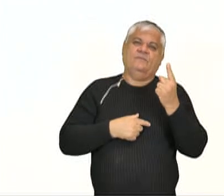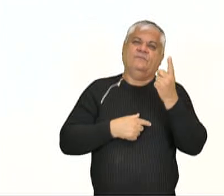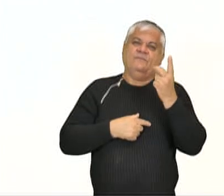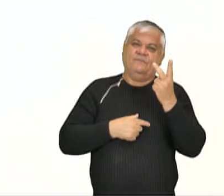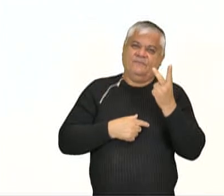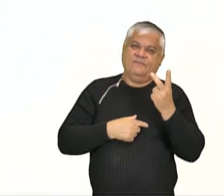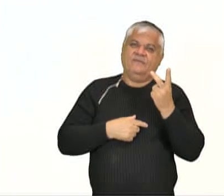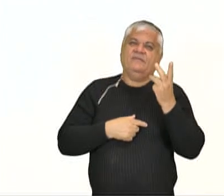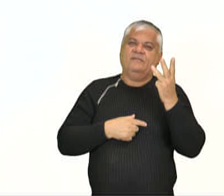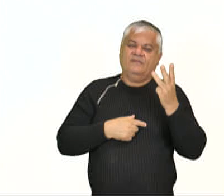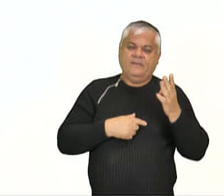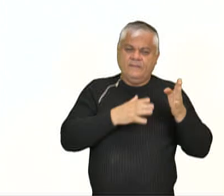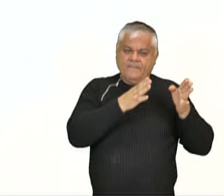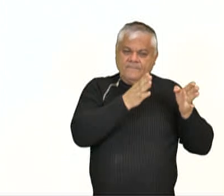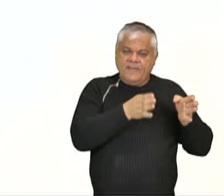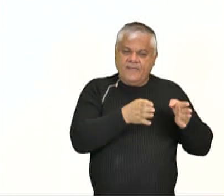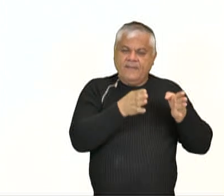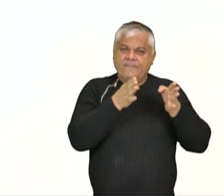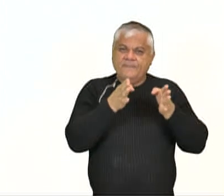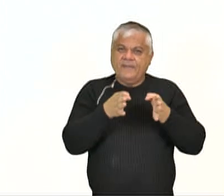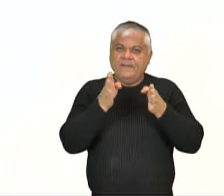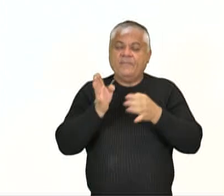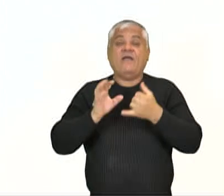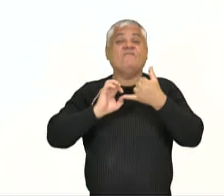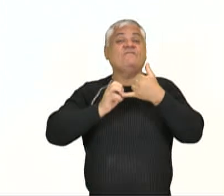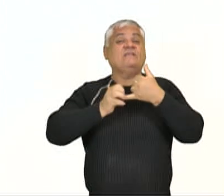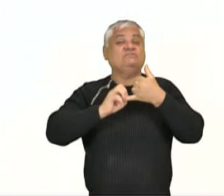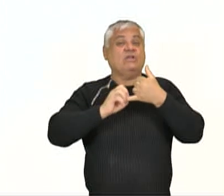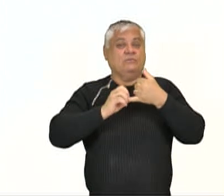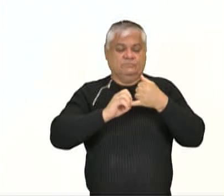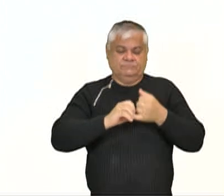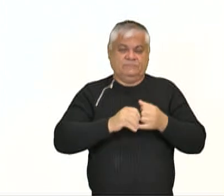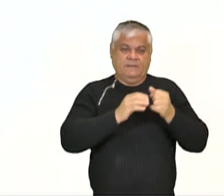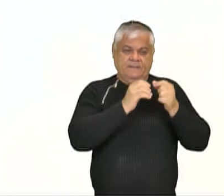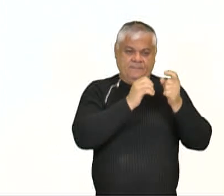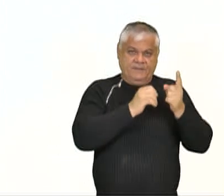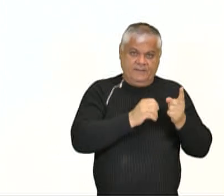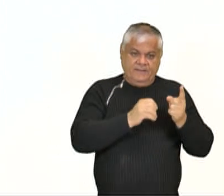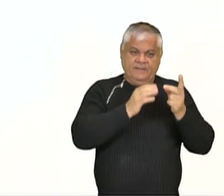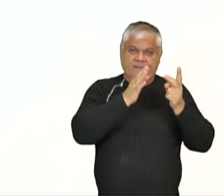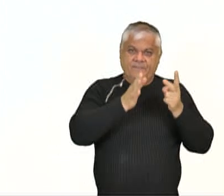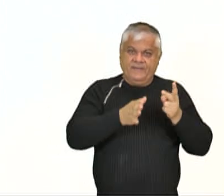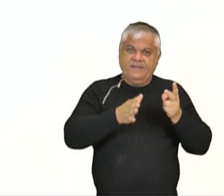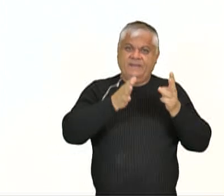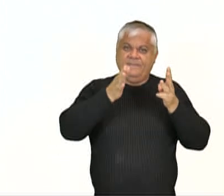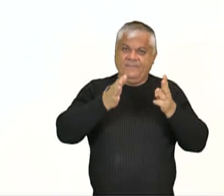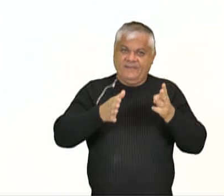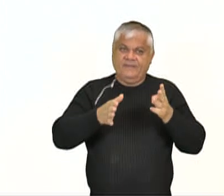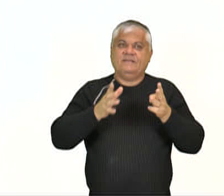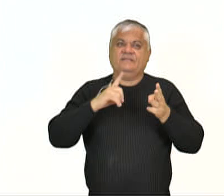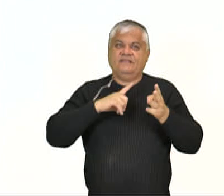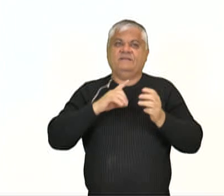de uma semente de feijoeiro, tá? Do feijão, que é uma planta eudicotiledônea,